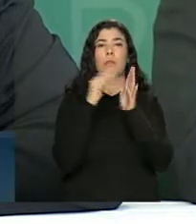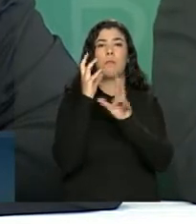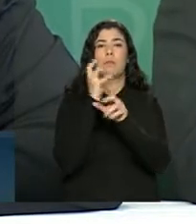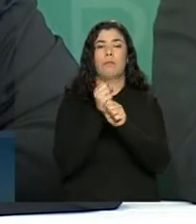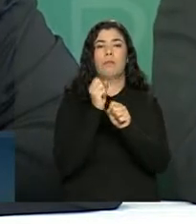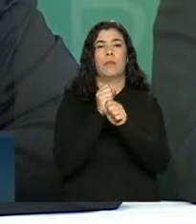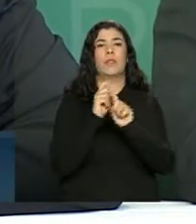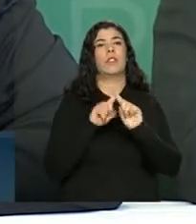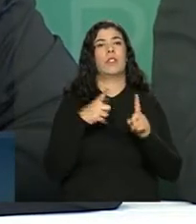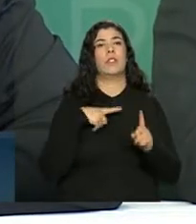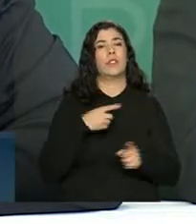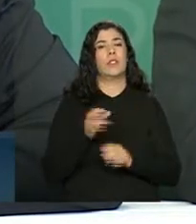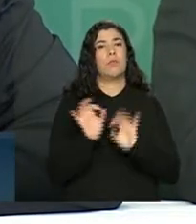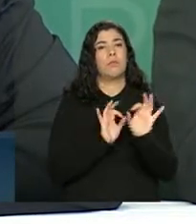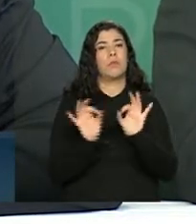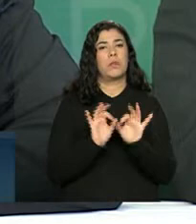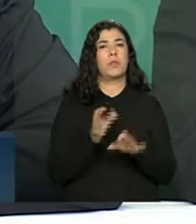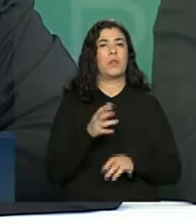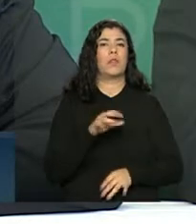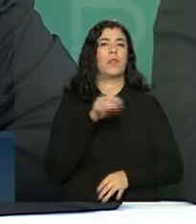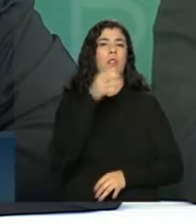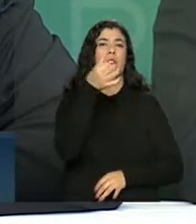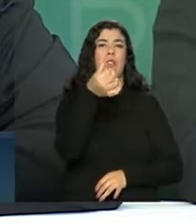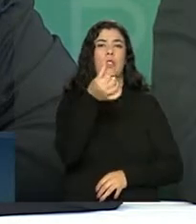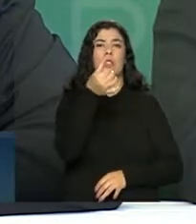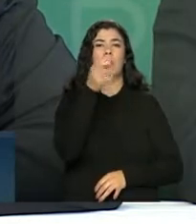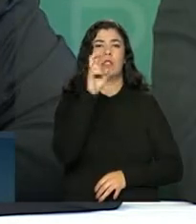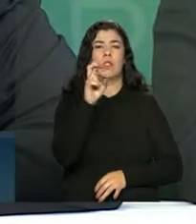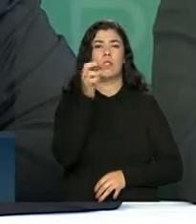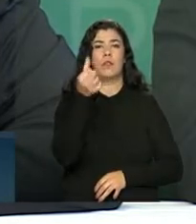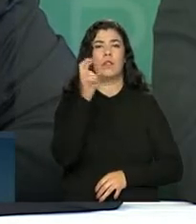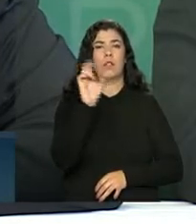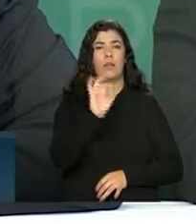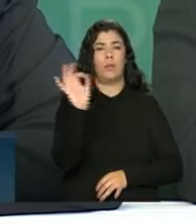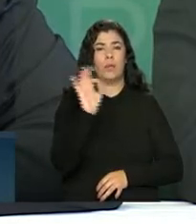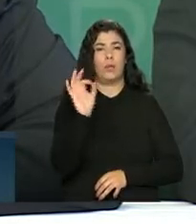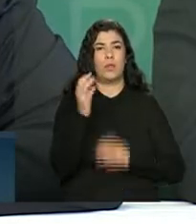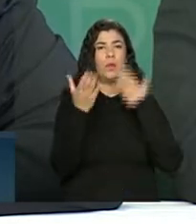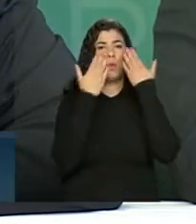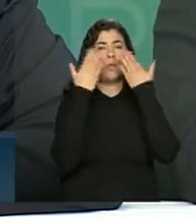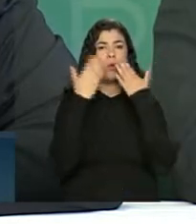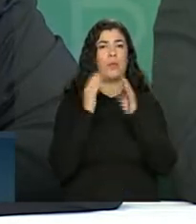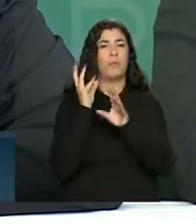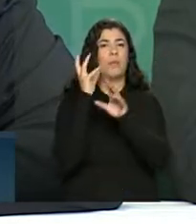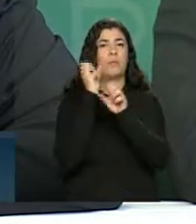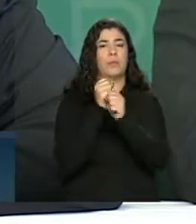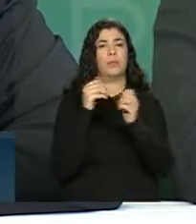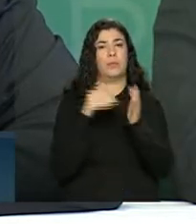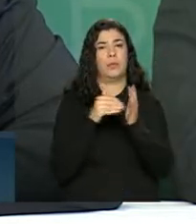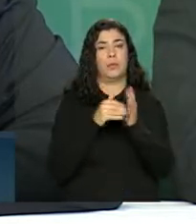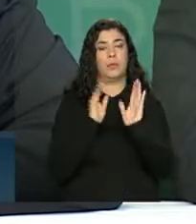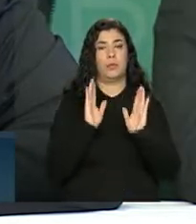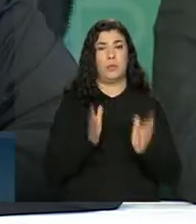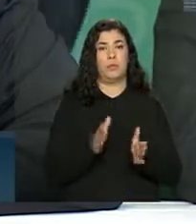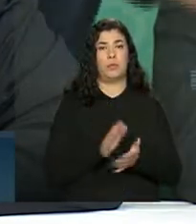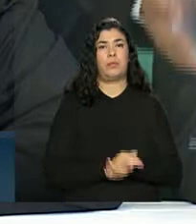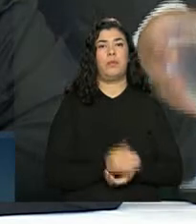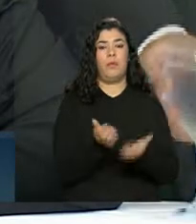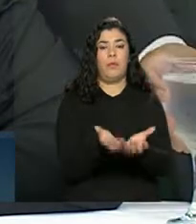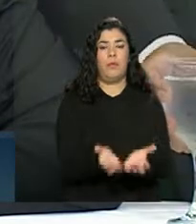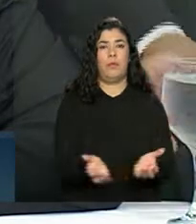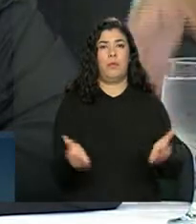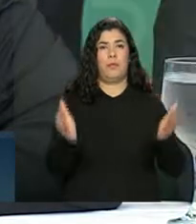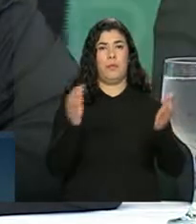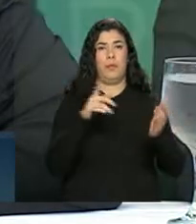Cantareira elas estão na ordem que 65 setenta por cento das vazões médias do sistema Cantareira Cantareira hoje tem